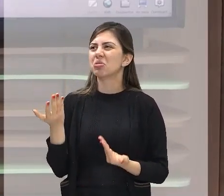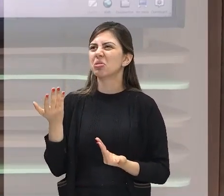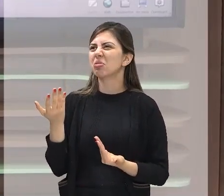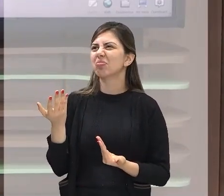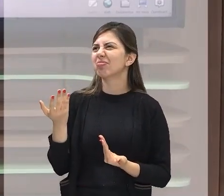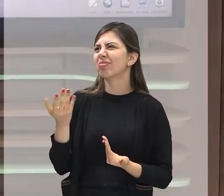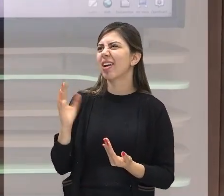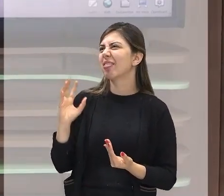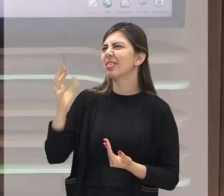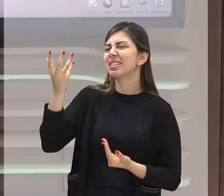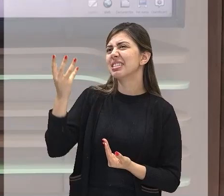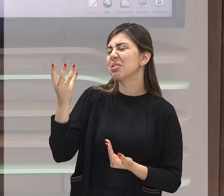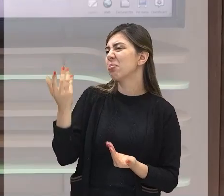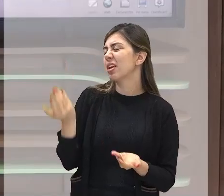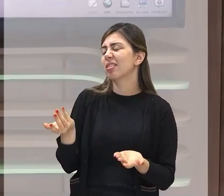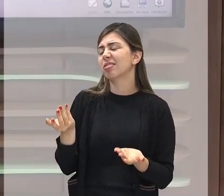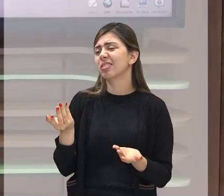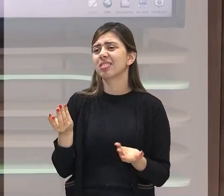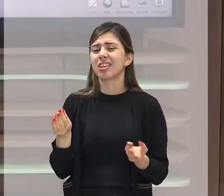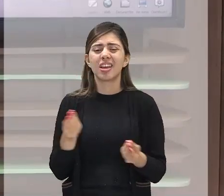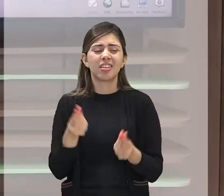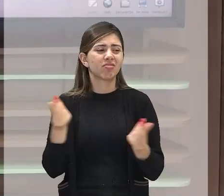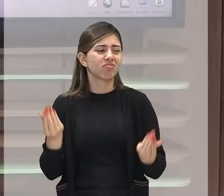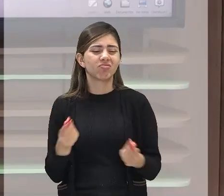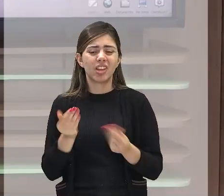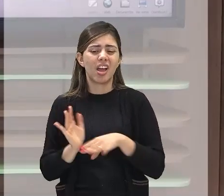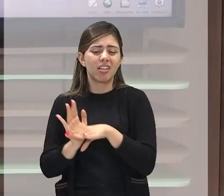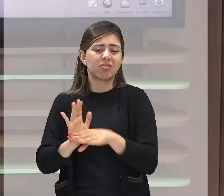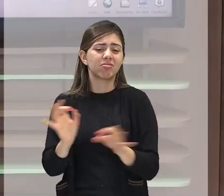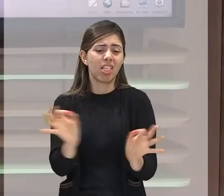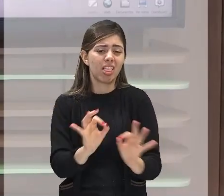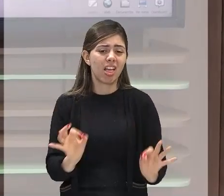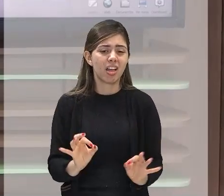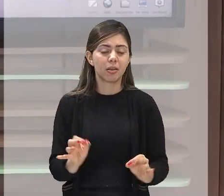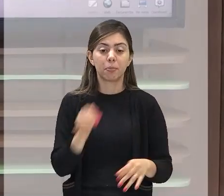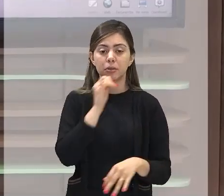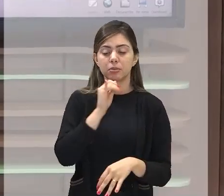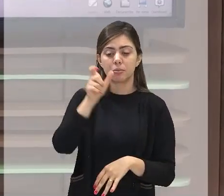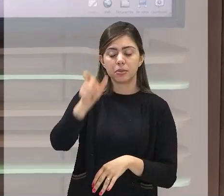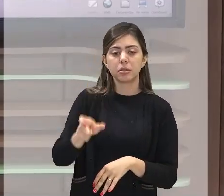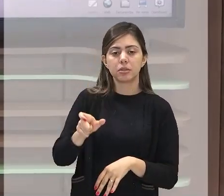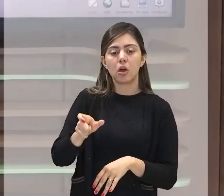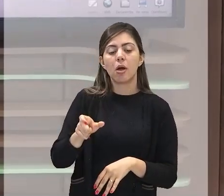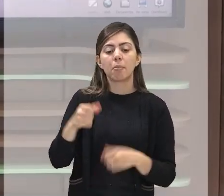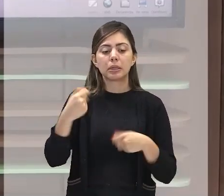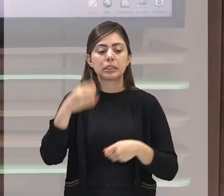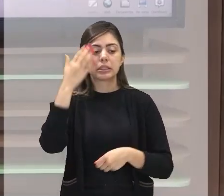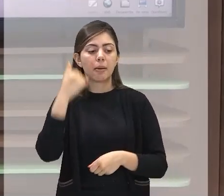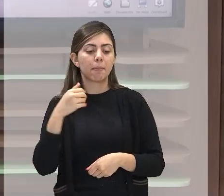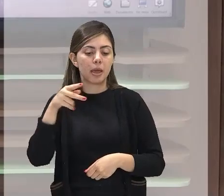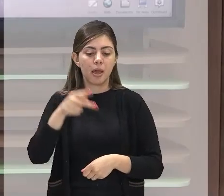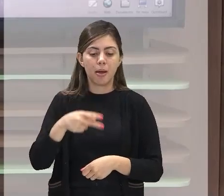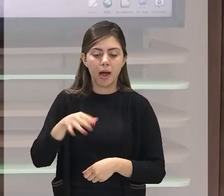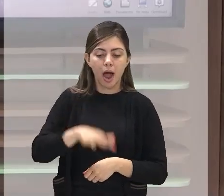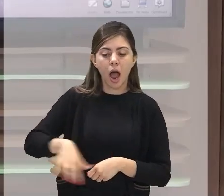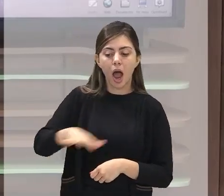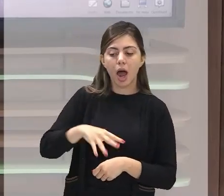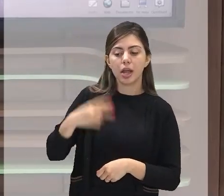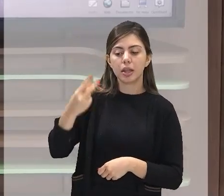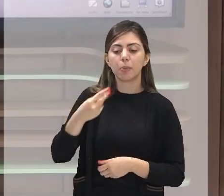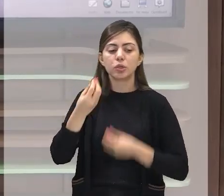não acrescente nada para a sociedade, para o leitor, né? O leitor está interessado em saber como vai a política, como vai a economia do